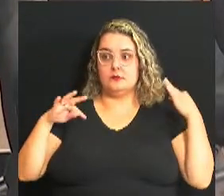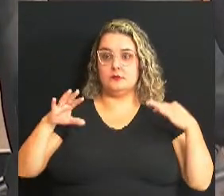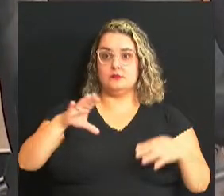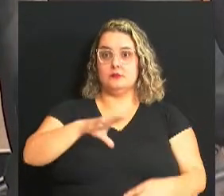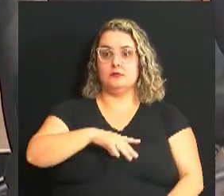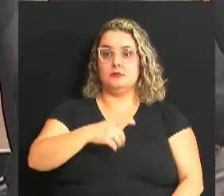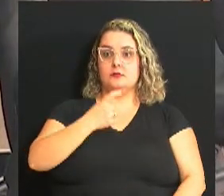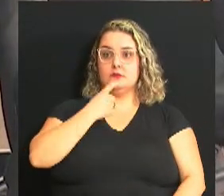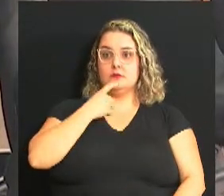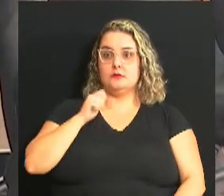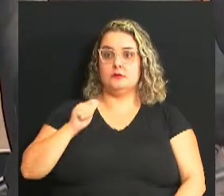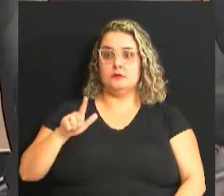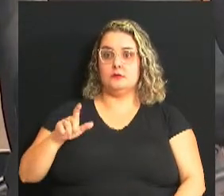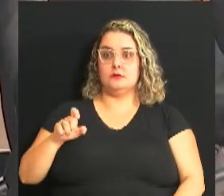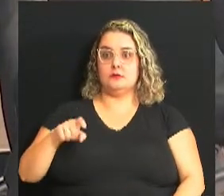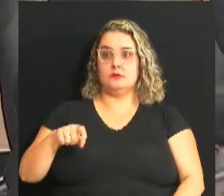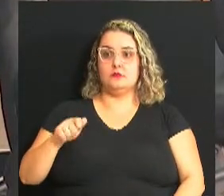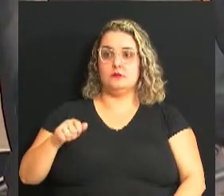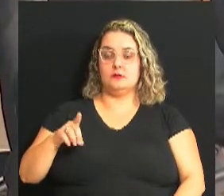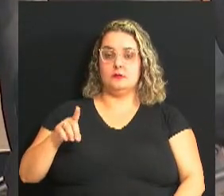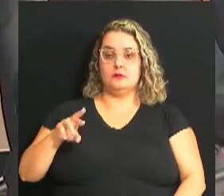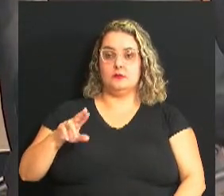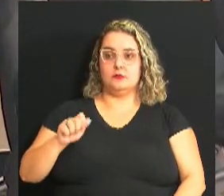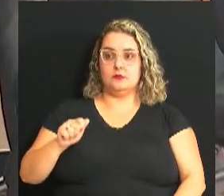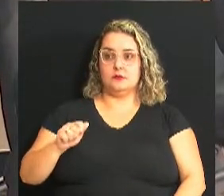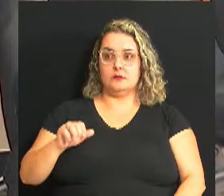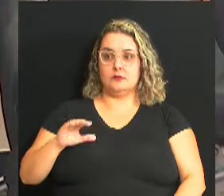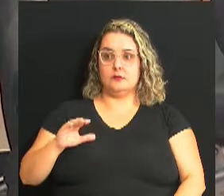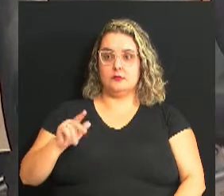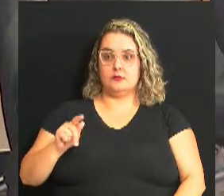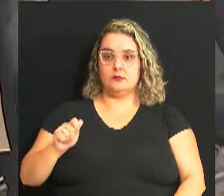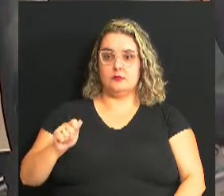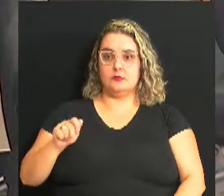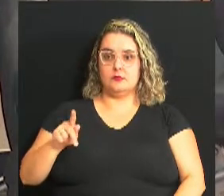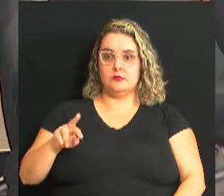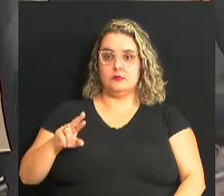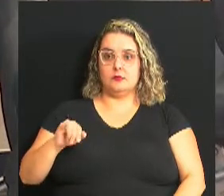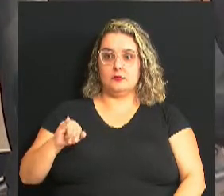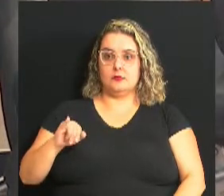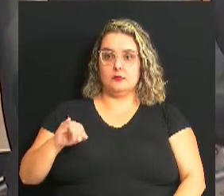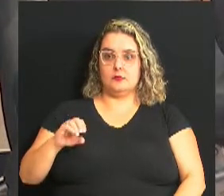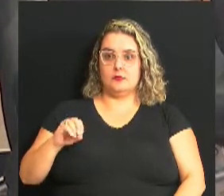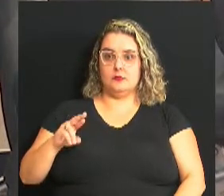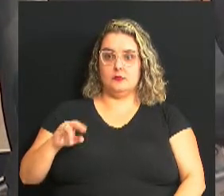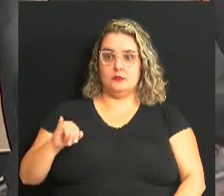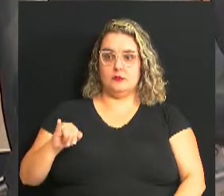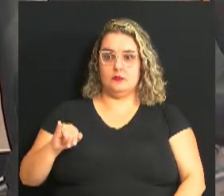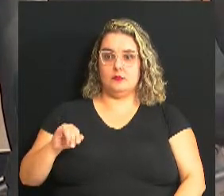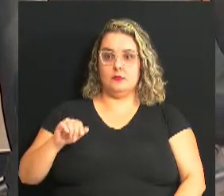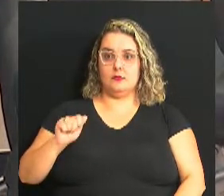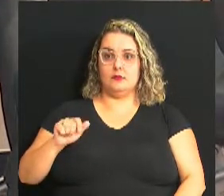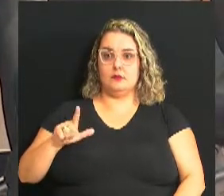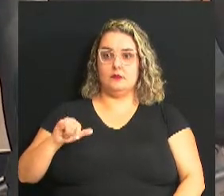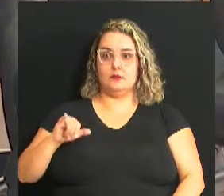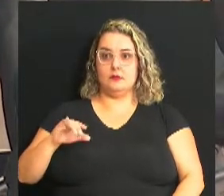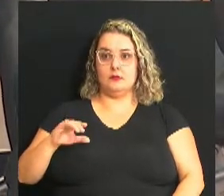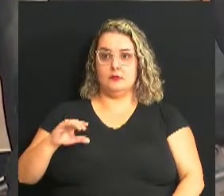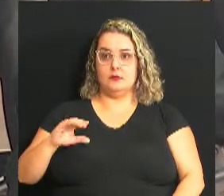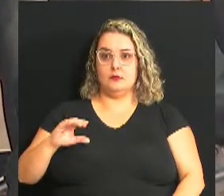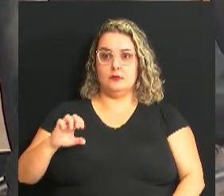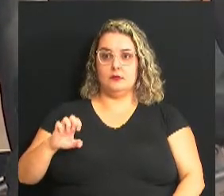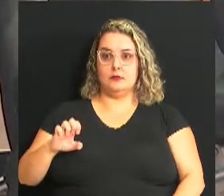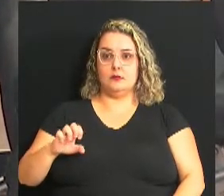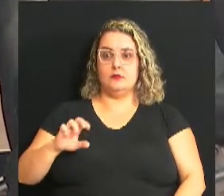a Alexandra Caprioli, também a Alice Porsani, que é atriz, diretora, professora de